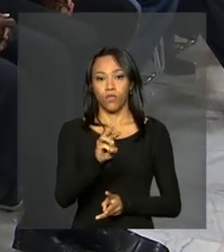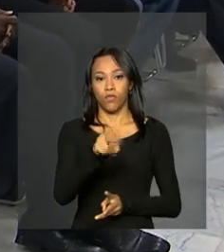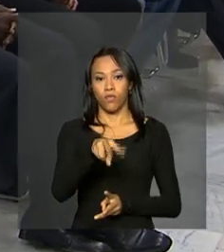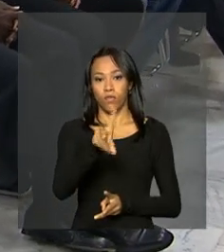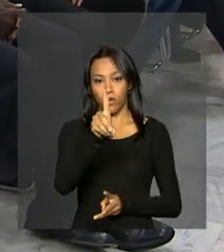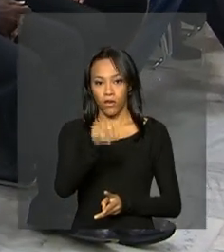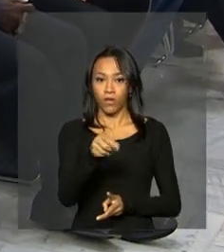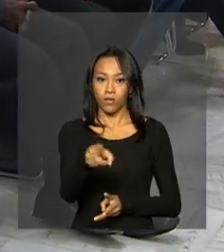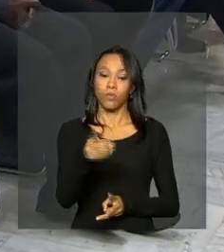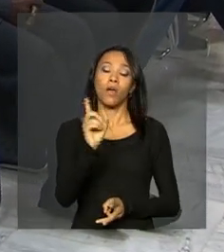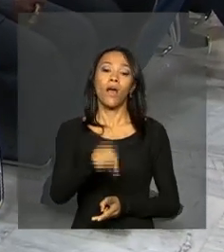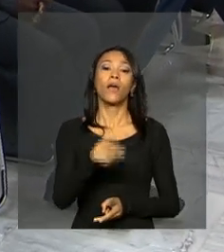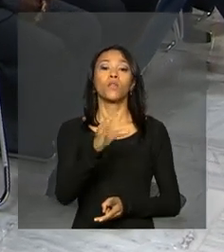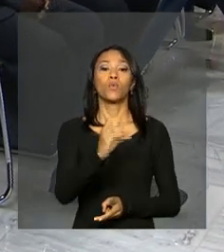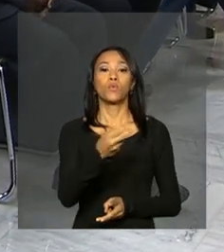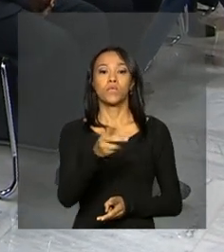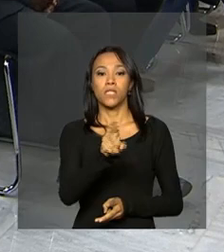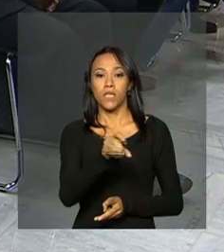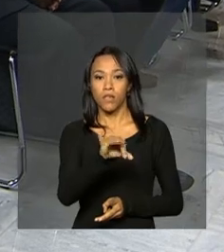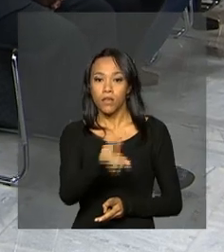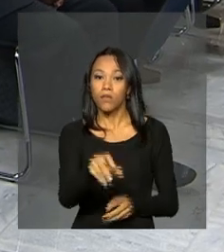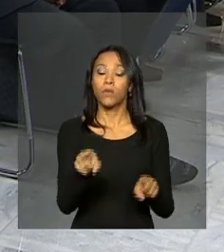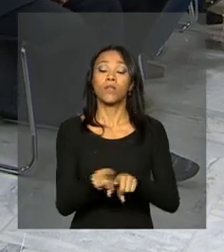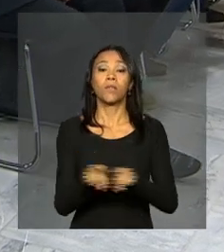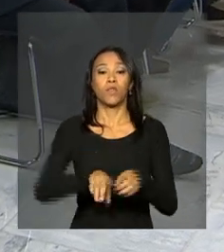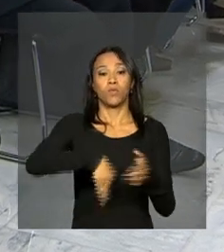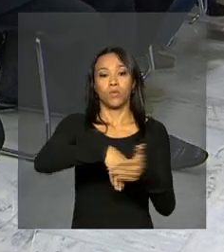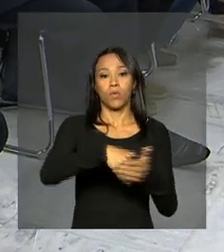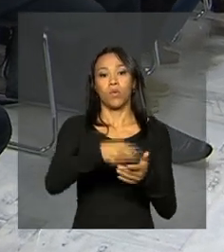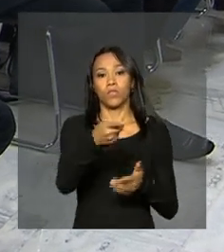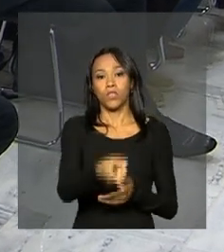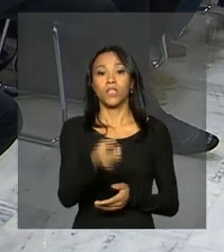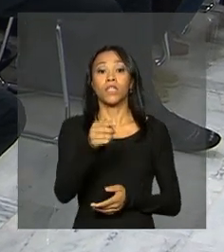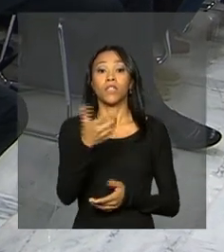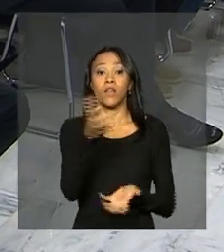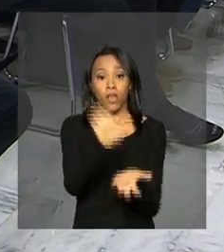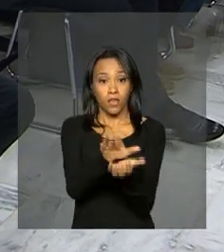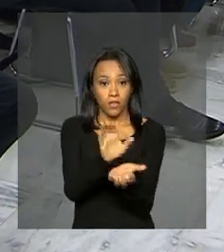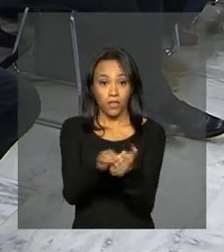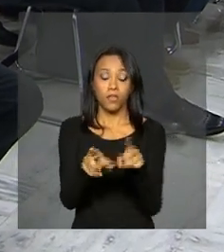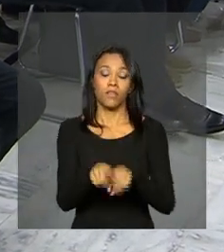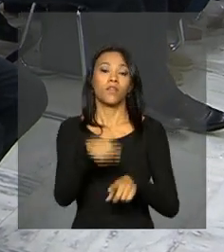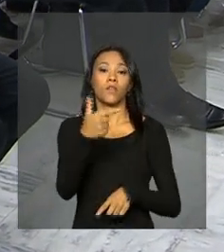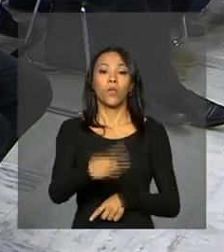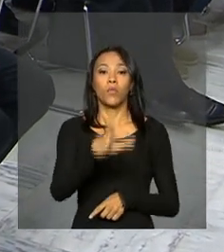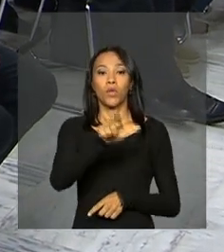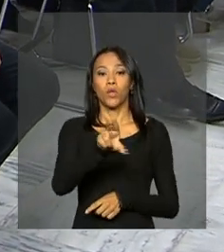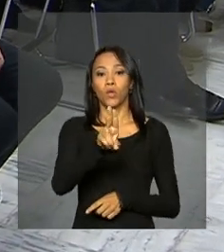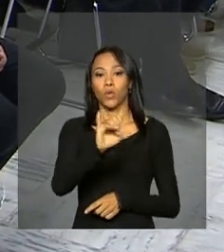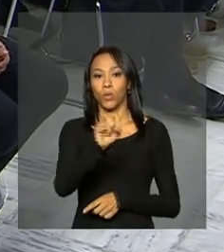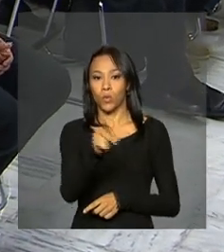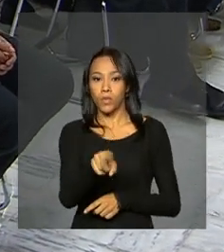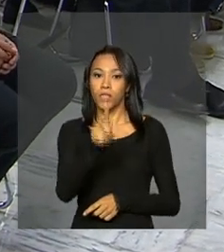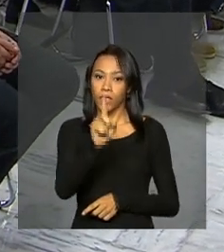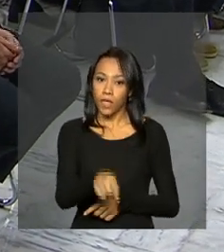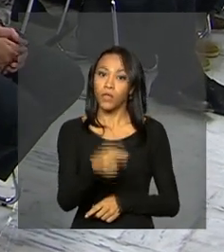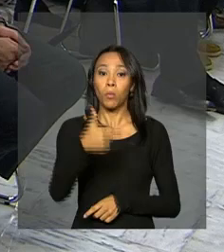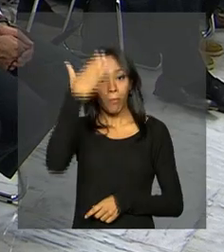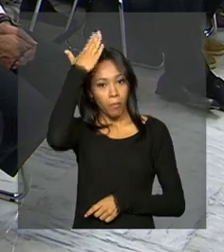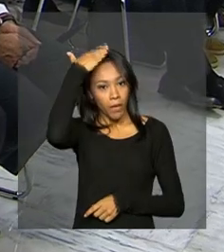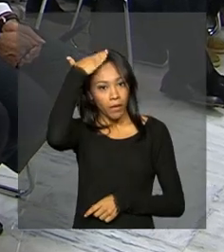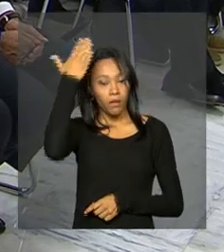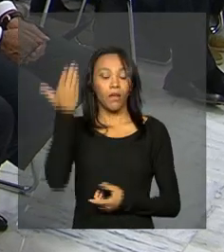Cruzeiro, João Humberto Martorelli, do Sport Recife, Luiz Salim Emédio, do Atlético